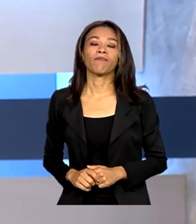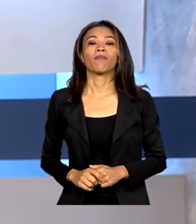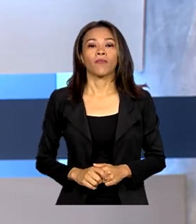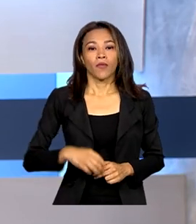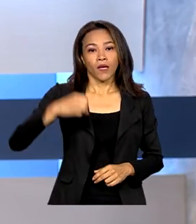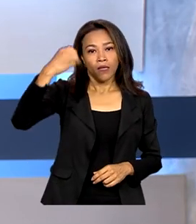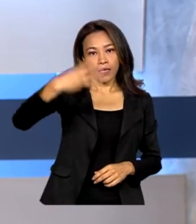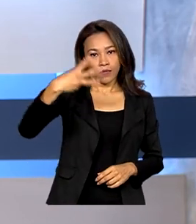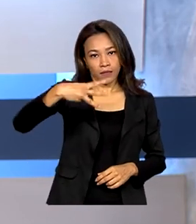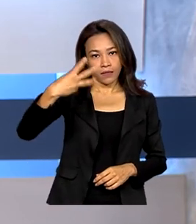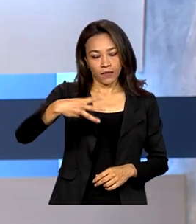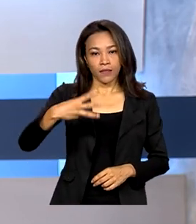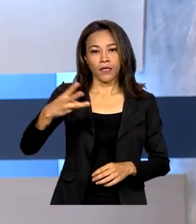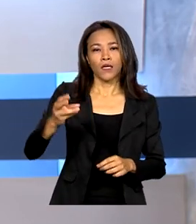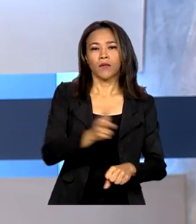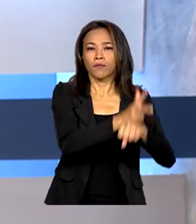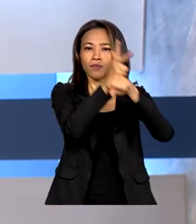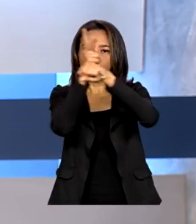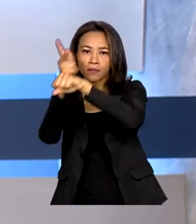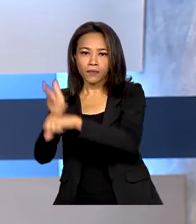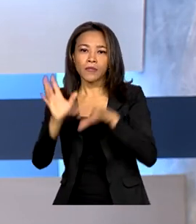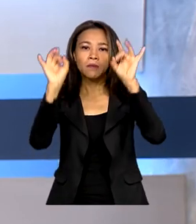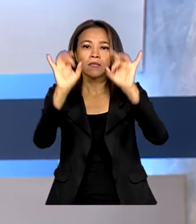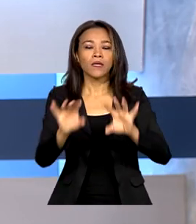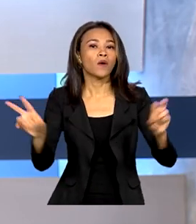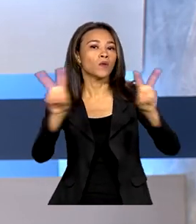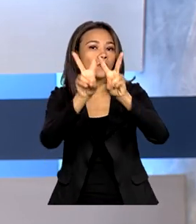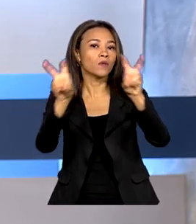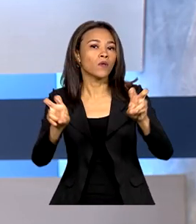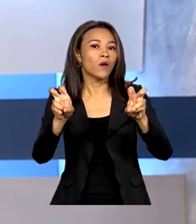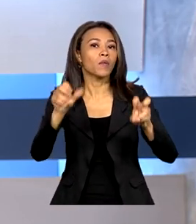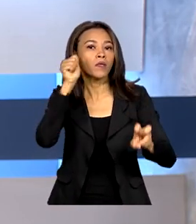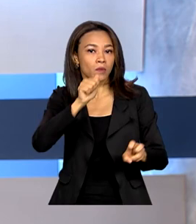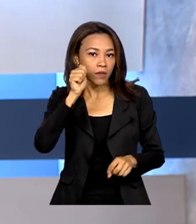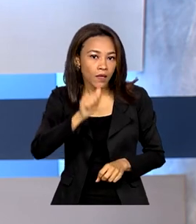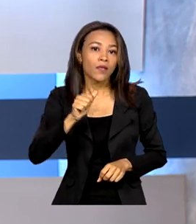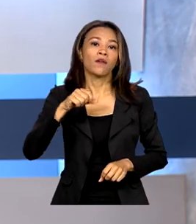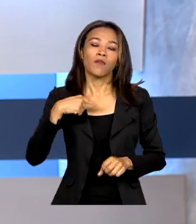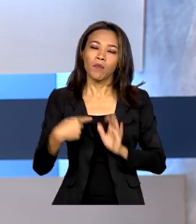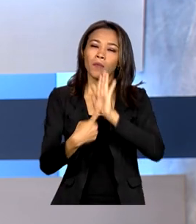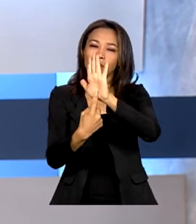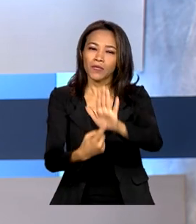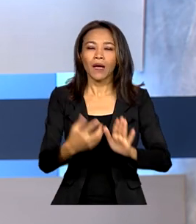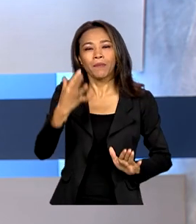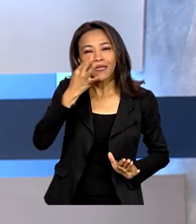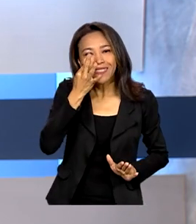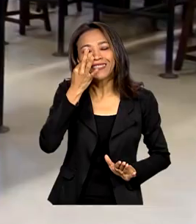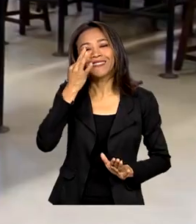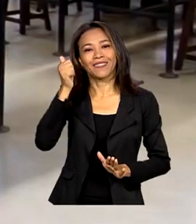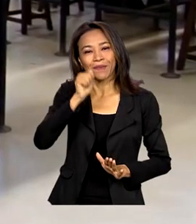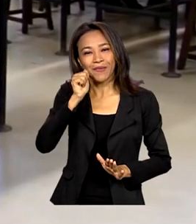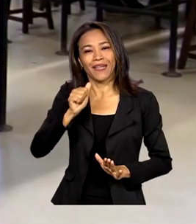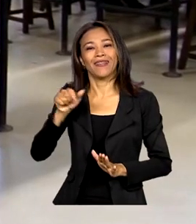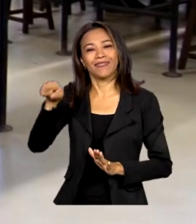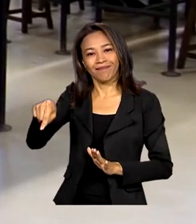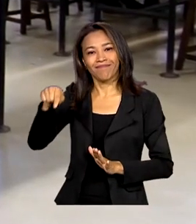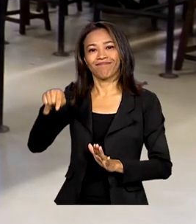na terceira matéria especial sobre as mulheres, nós vamos mostrar a presença feminina na ciência.